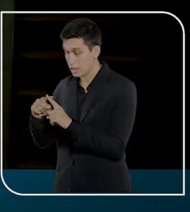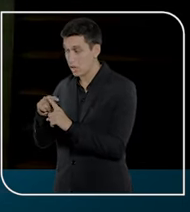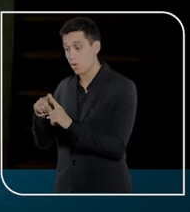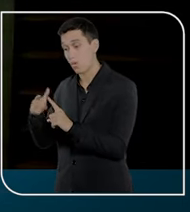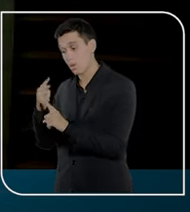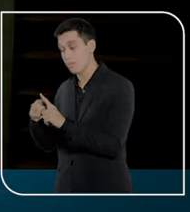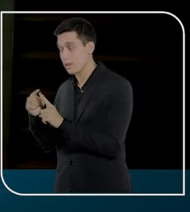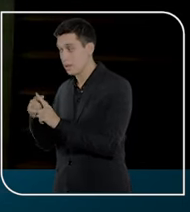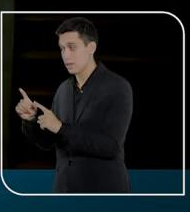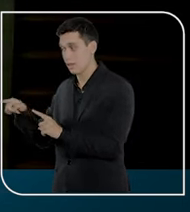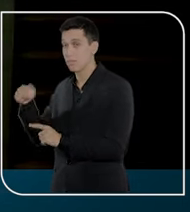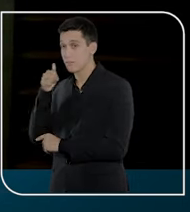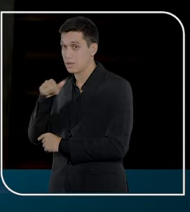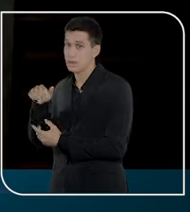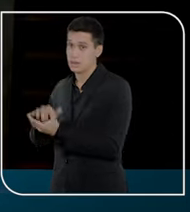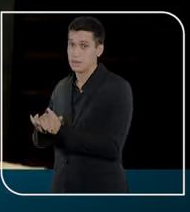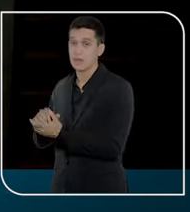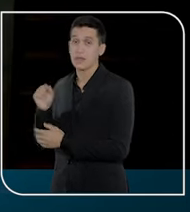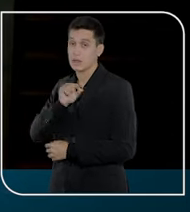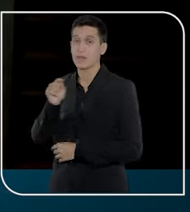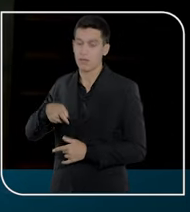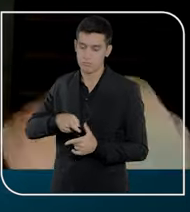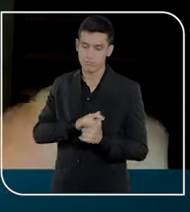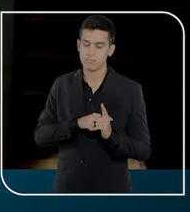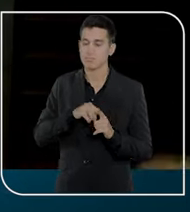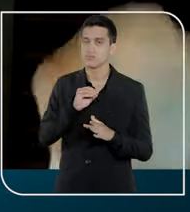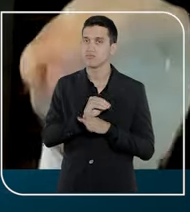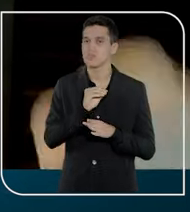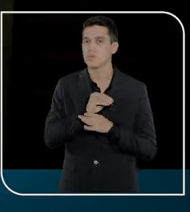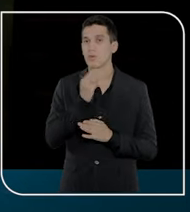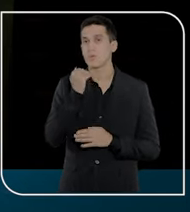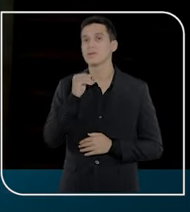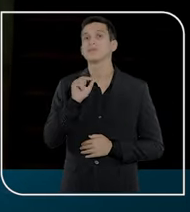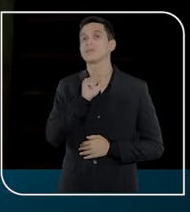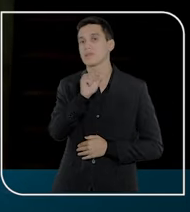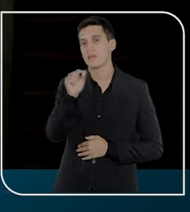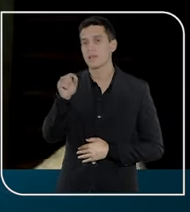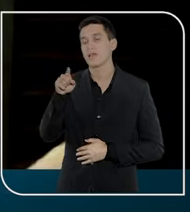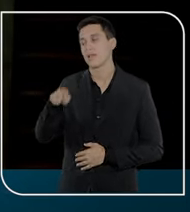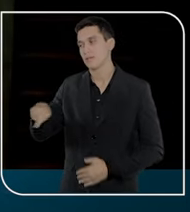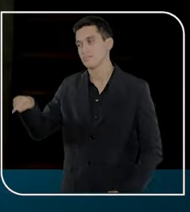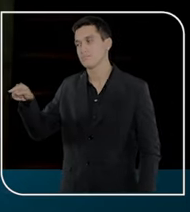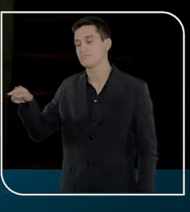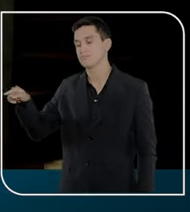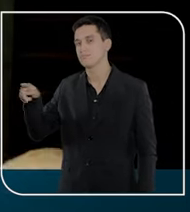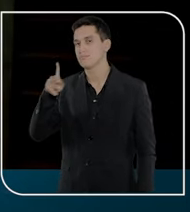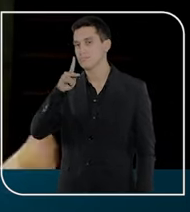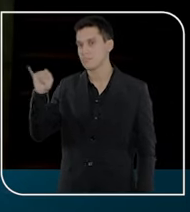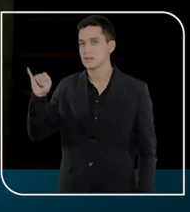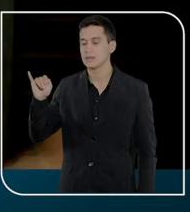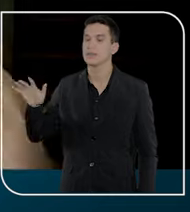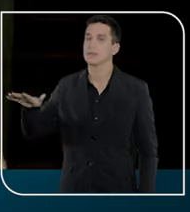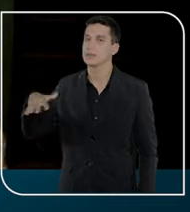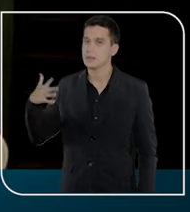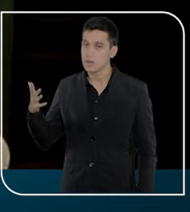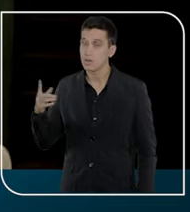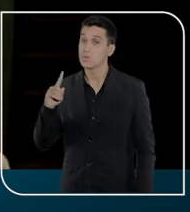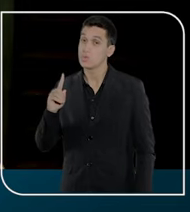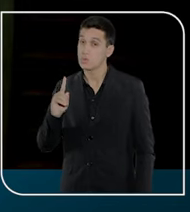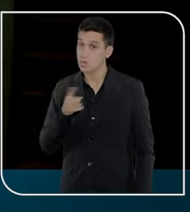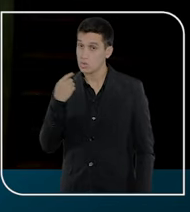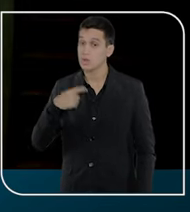de alimentos? O devedor de alimentos é o pai. Portanto, a gente tem um